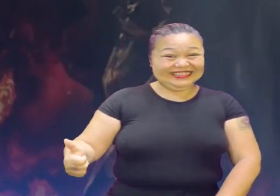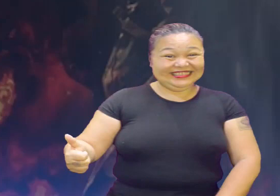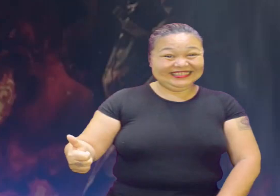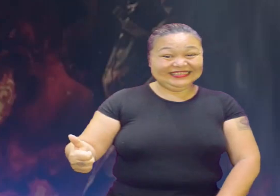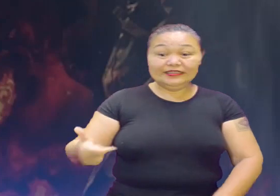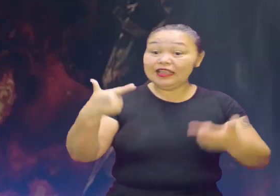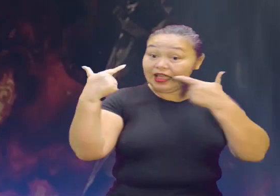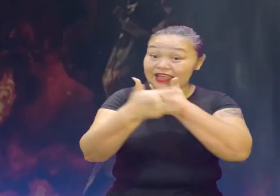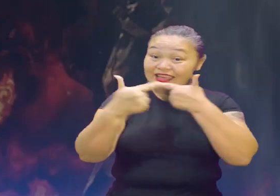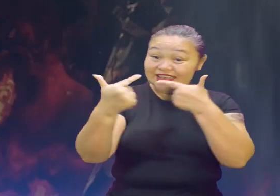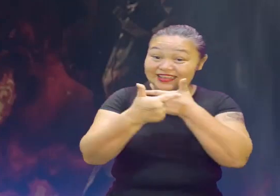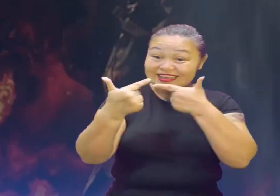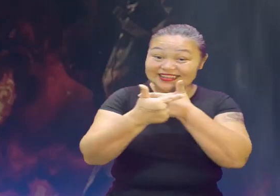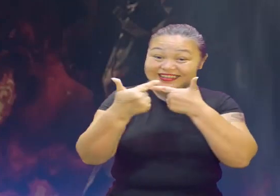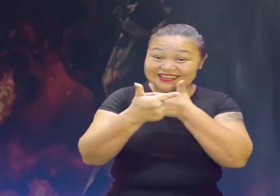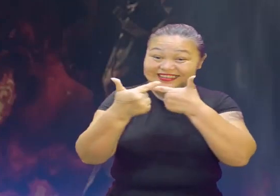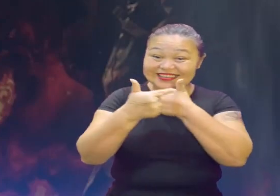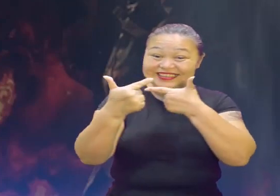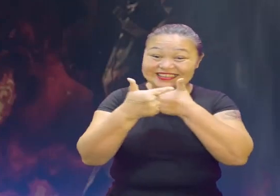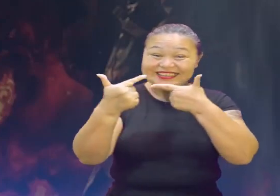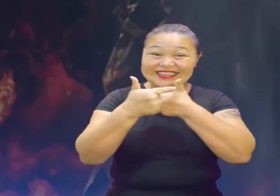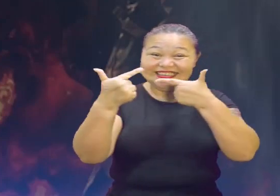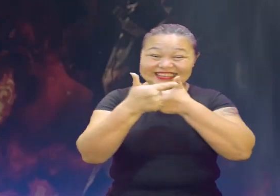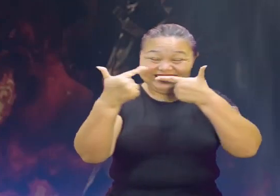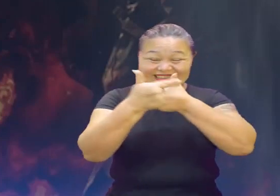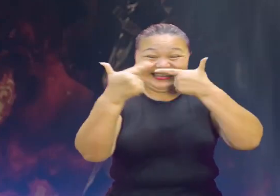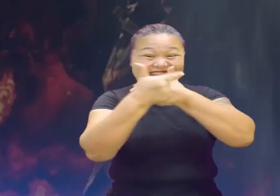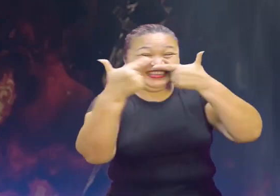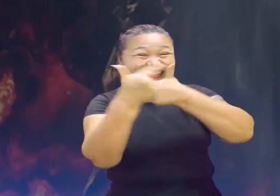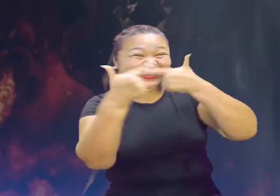que ri para especial? É assim, é?